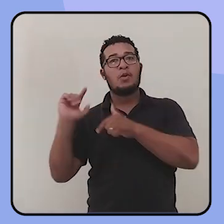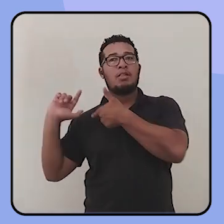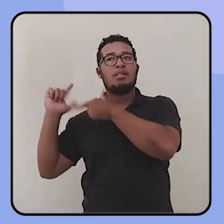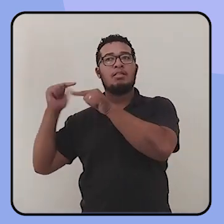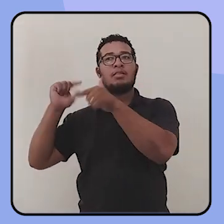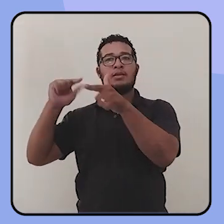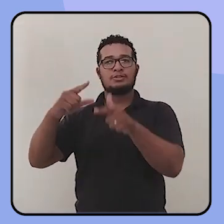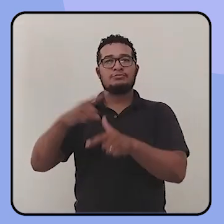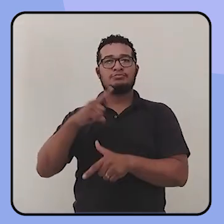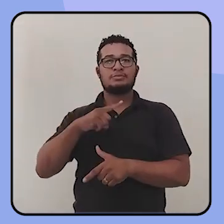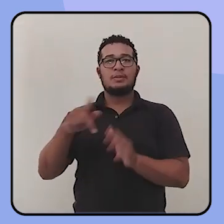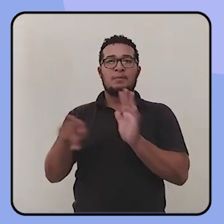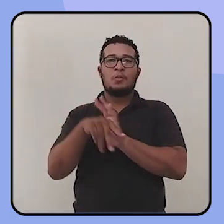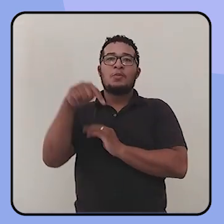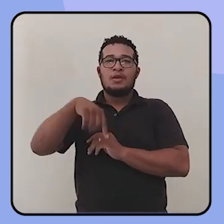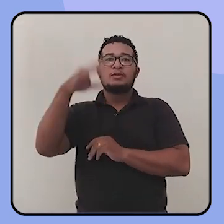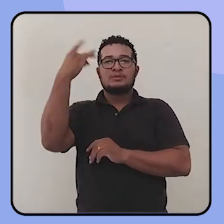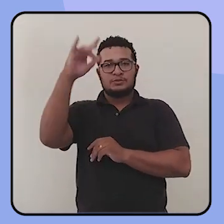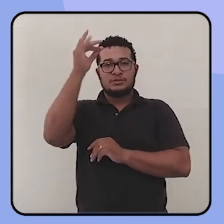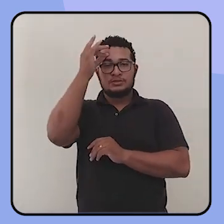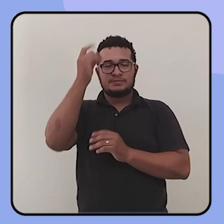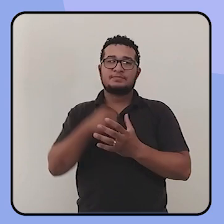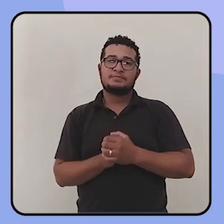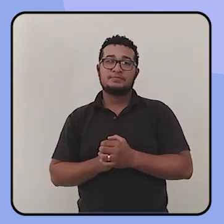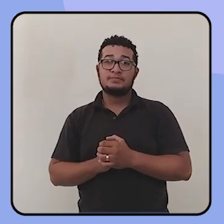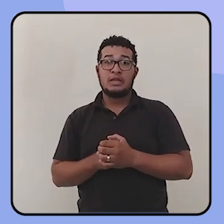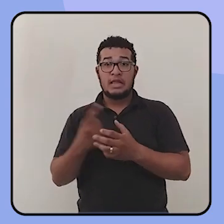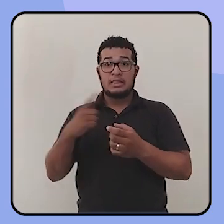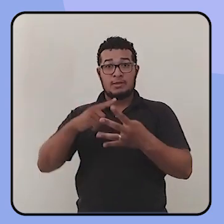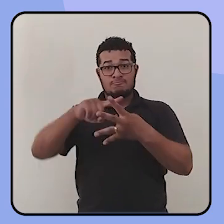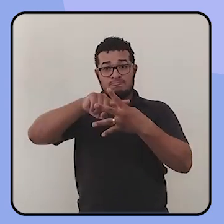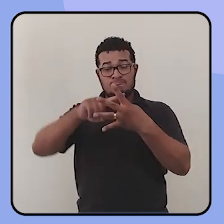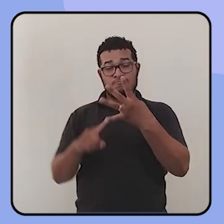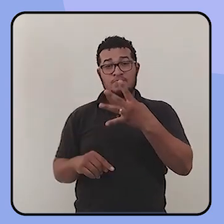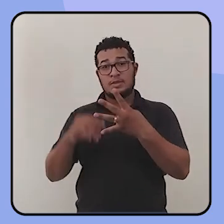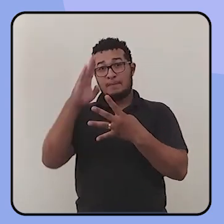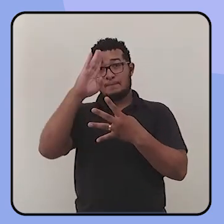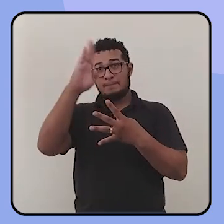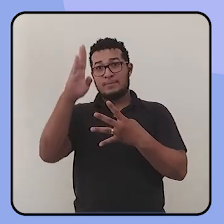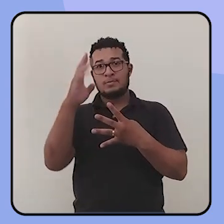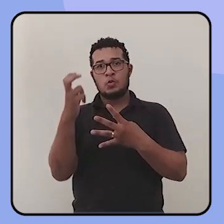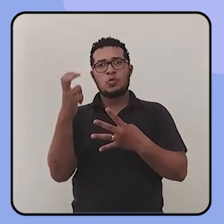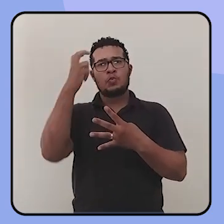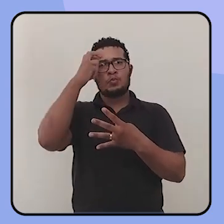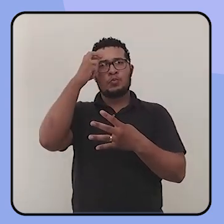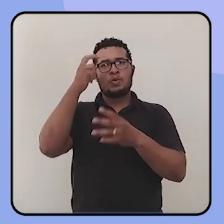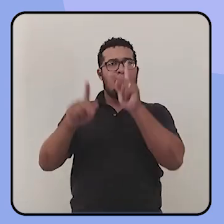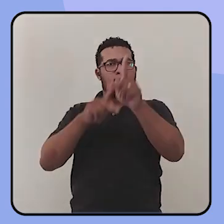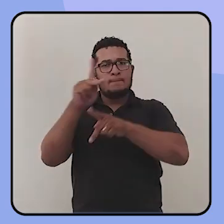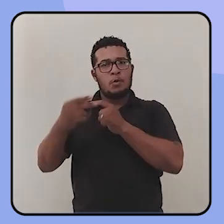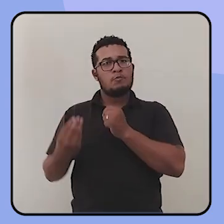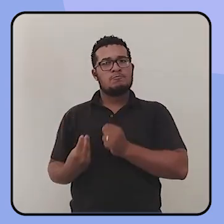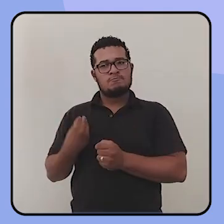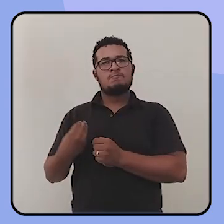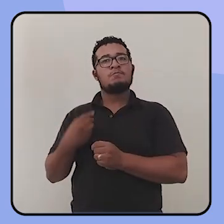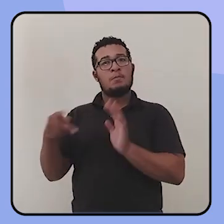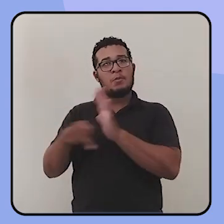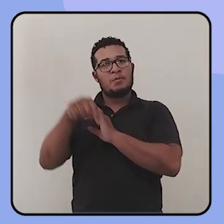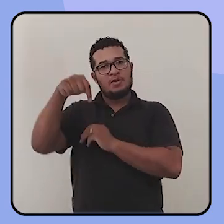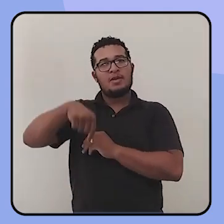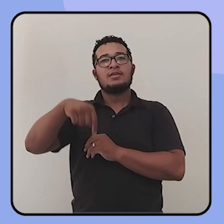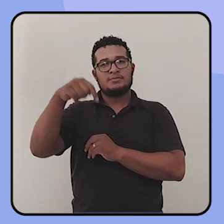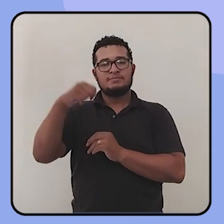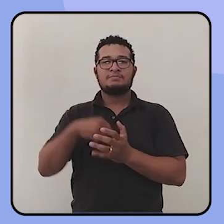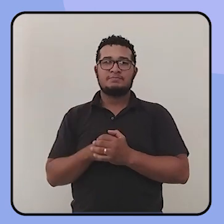o Espírito Santo. Nós temos 4 principais tradições, culturas, povos que habitaram as terras